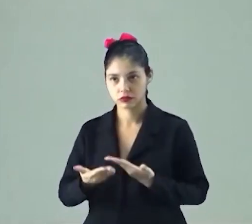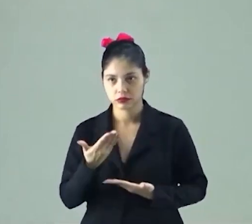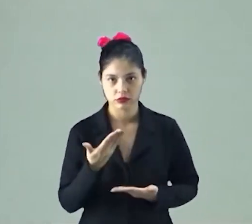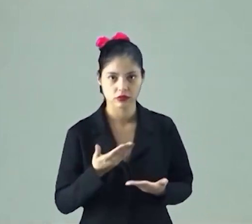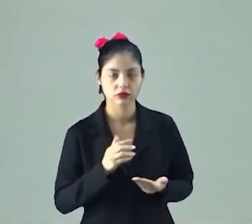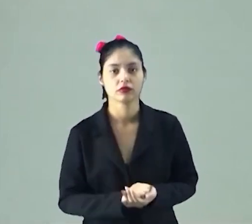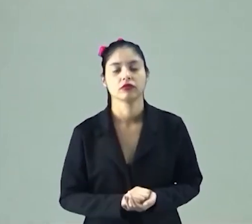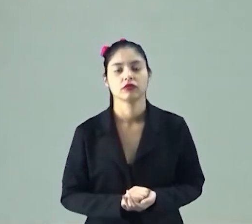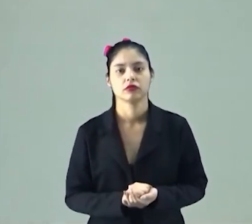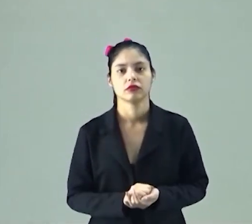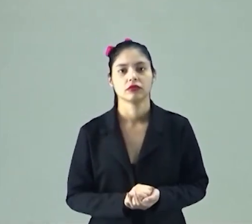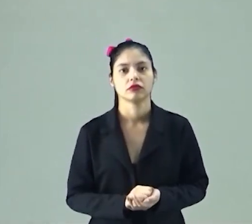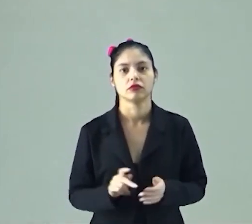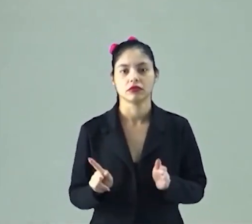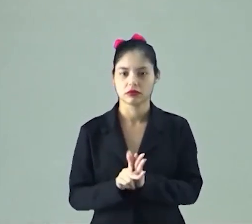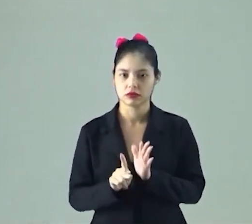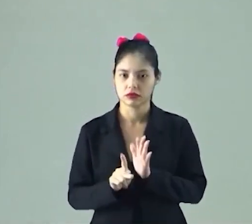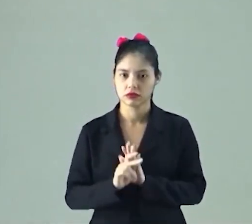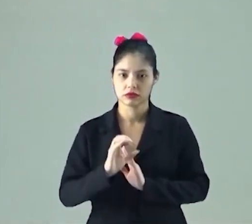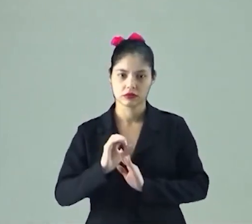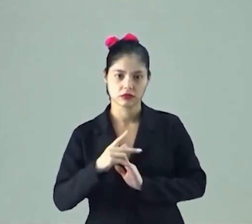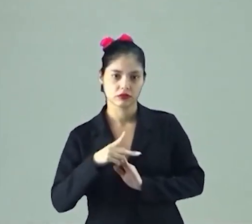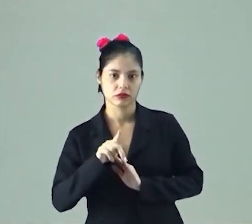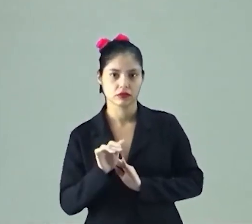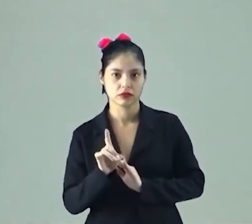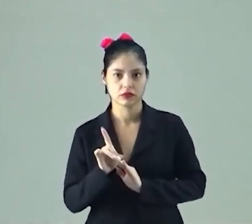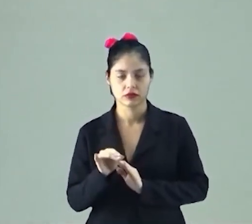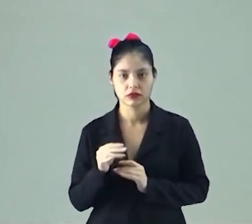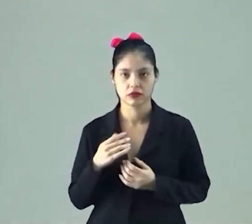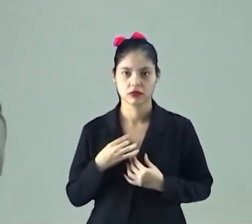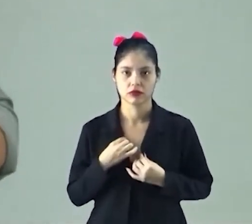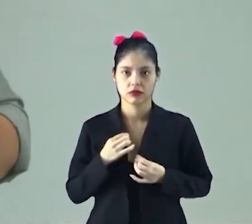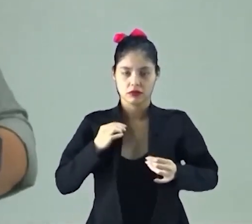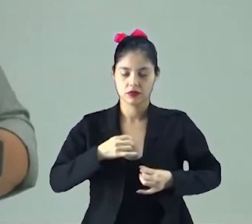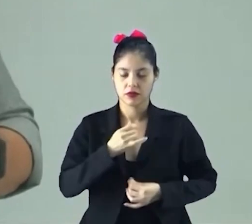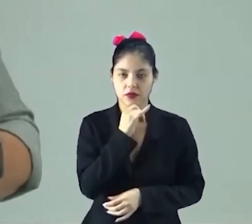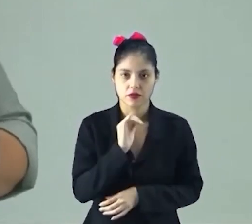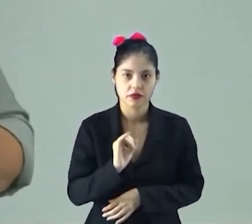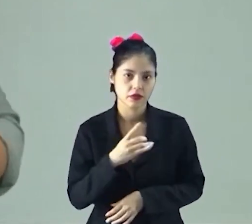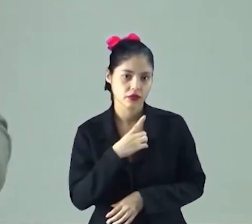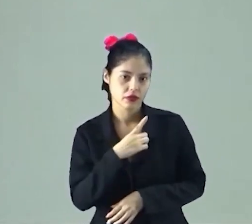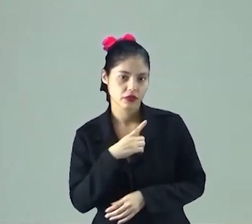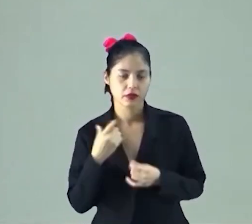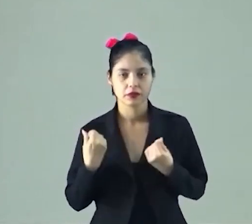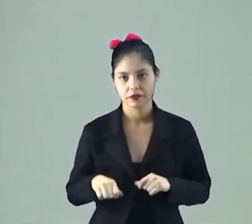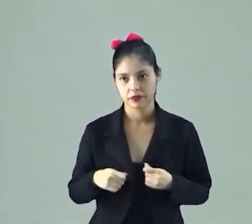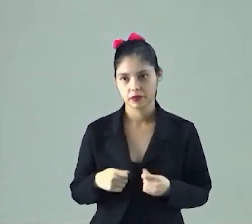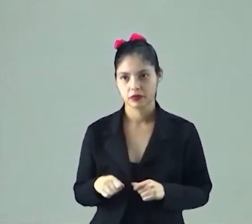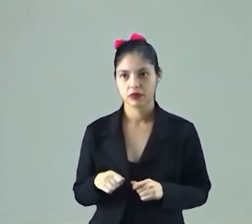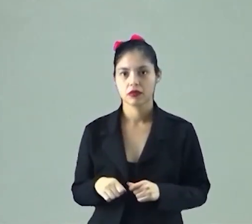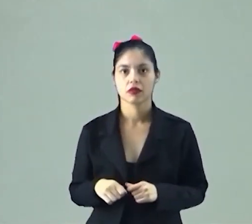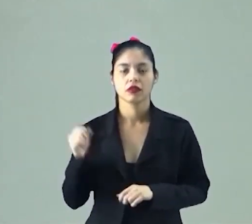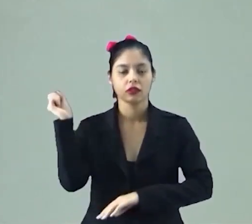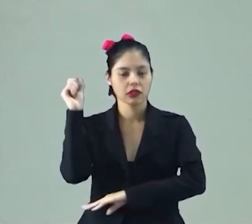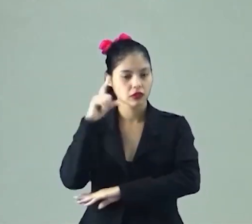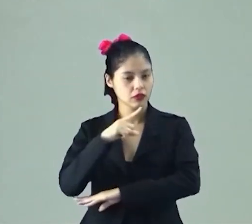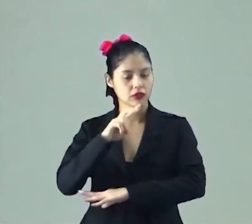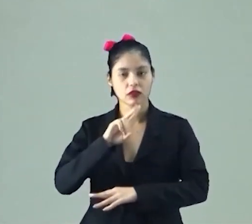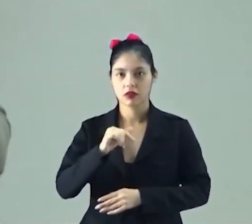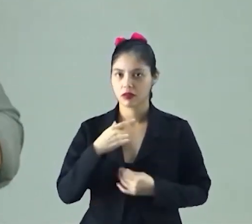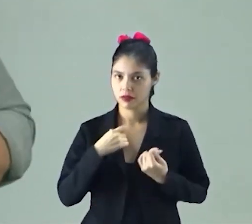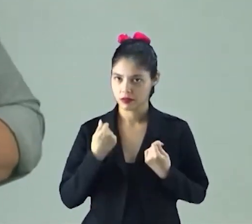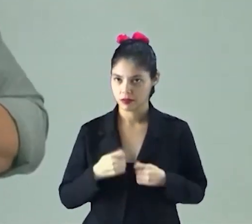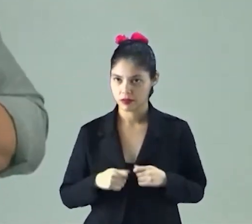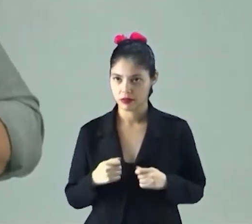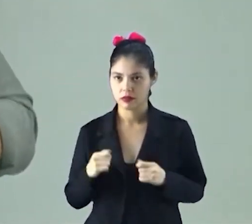ambiente, certo? Que ele está ocupando. Então, por exemplo, se eu tenho uma planta que ela precisa de muita luz, ela vai